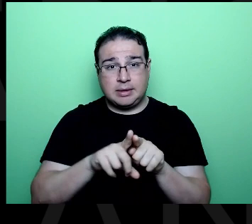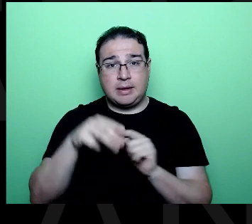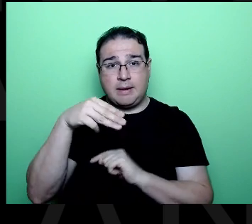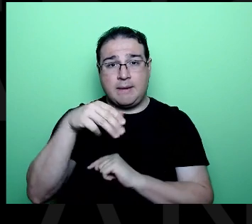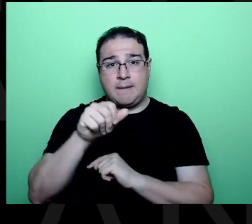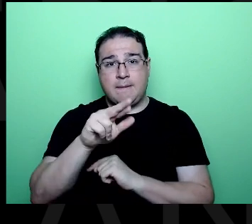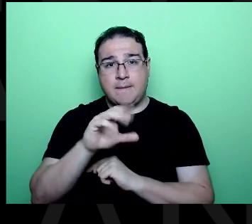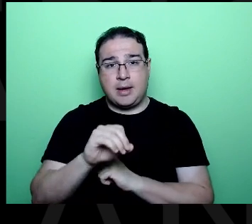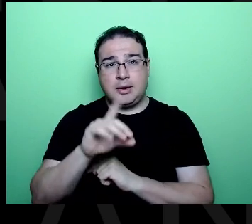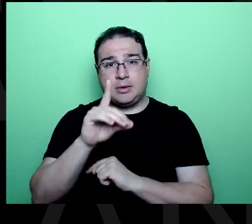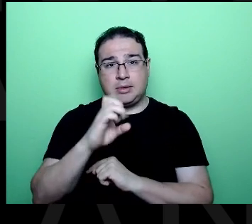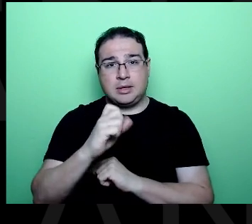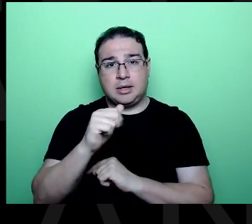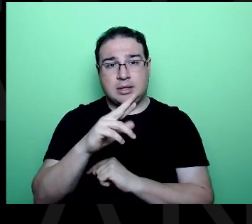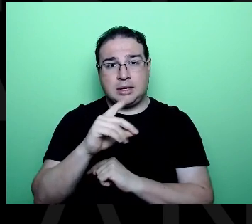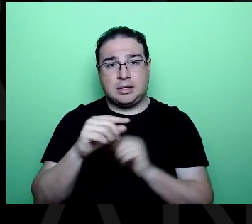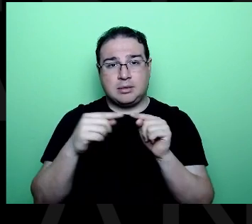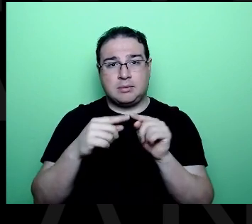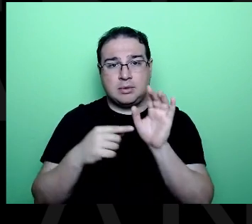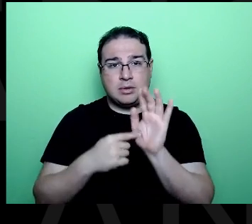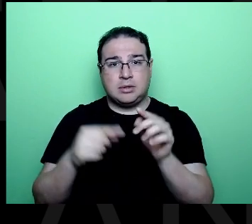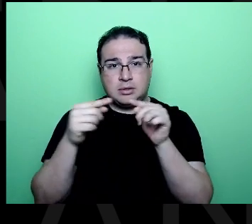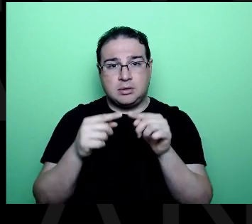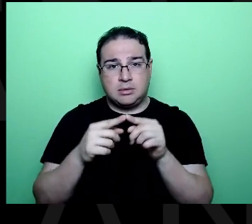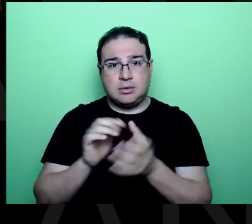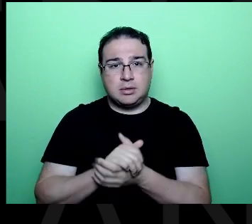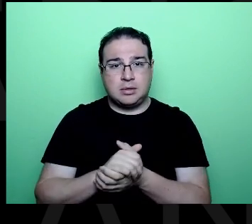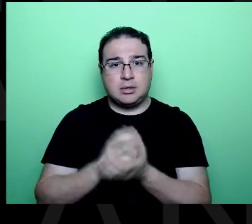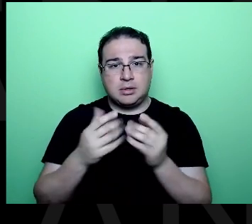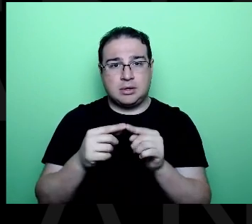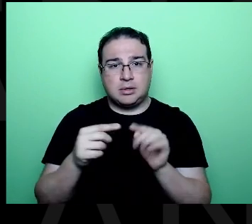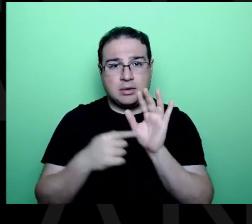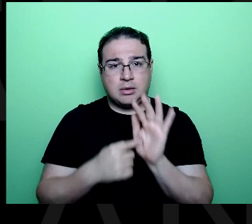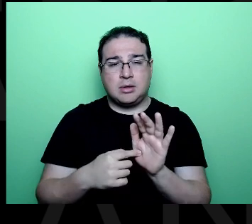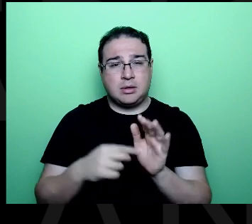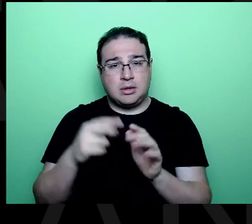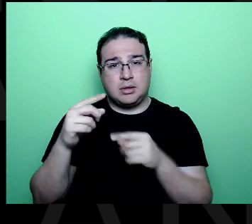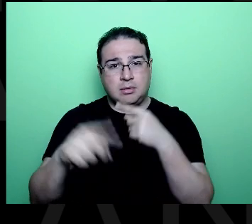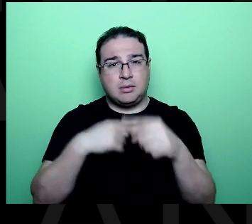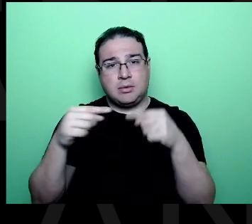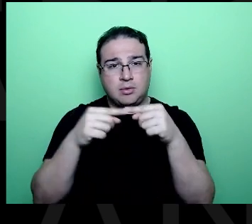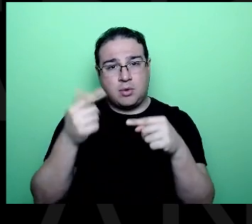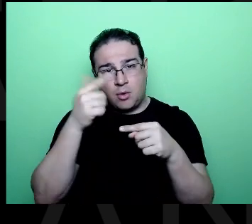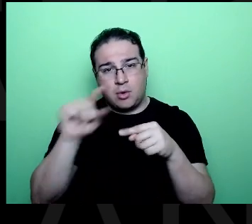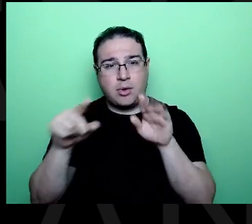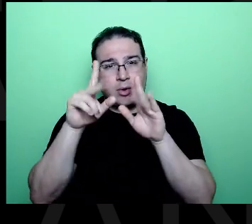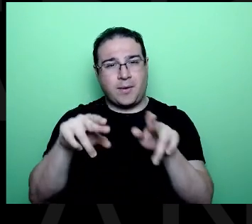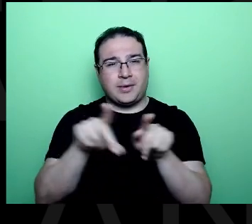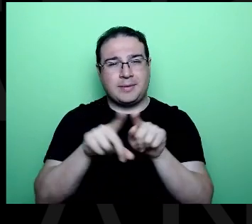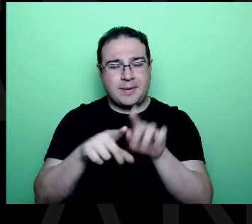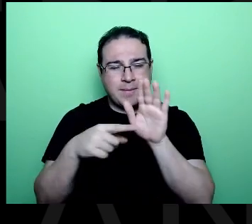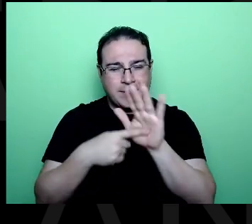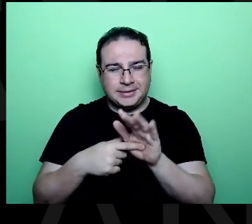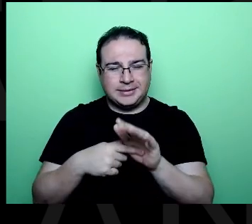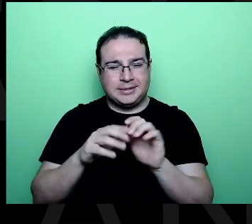acho a iniciativa incrível. Espero que a gente tenha a oportunidade de ter outras iguais a essa, né Wagner?